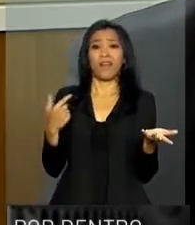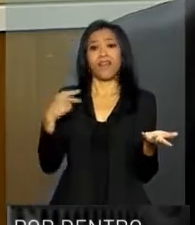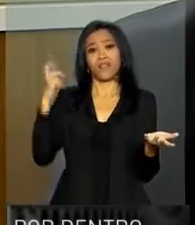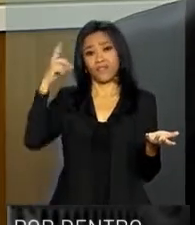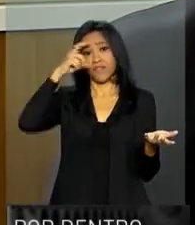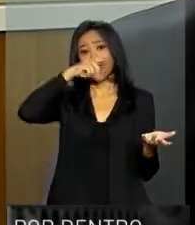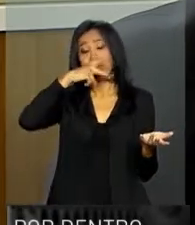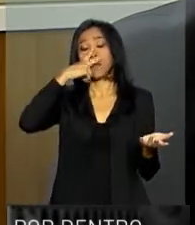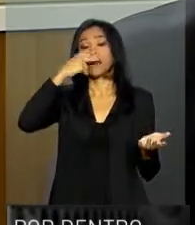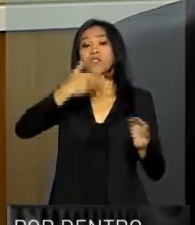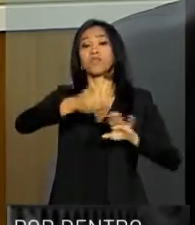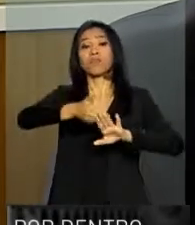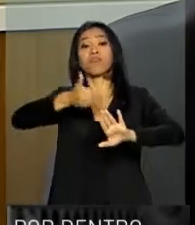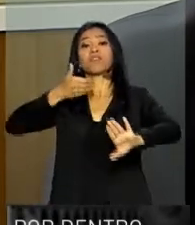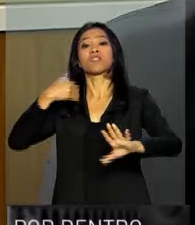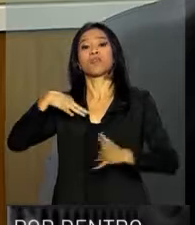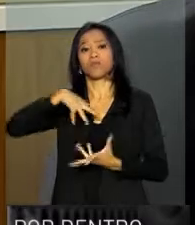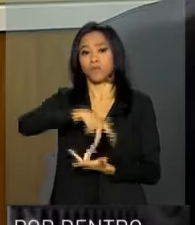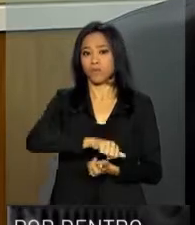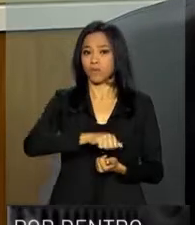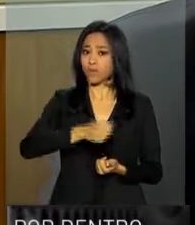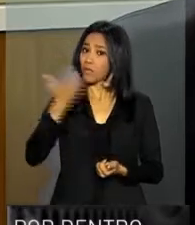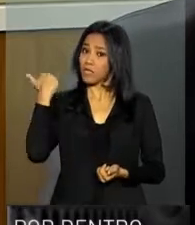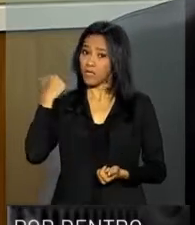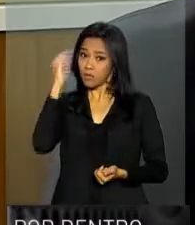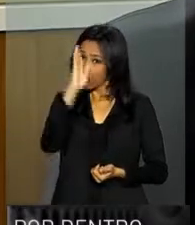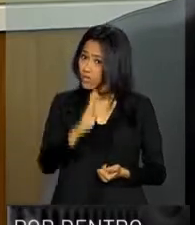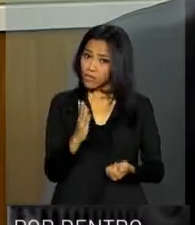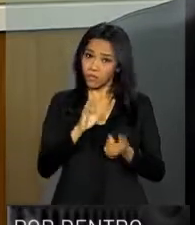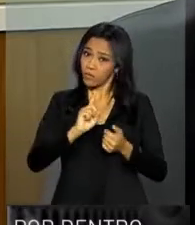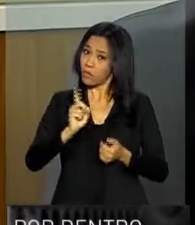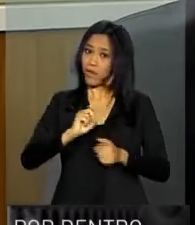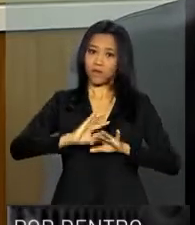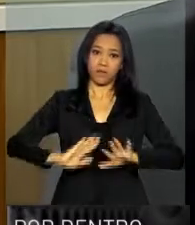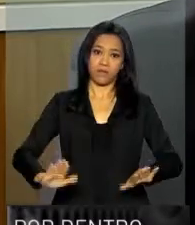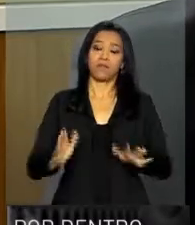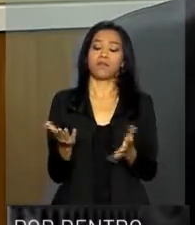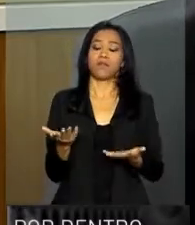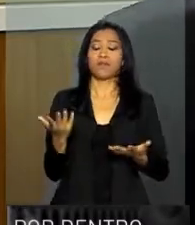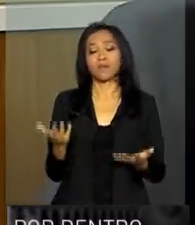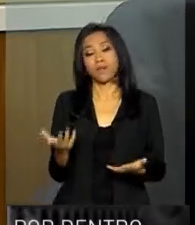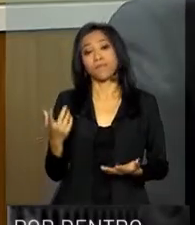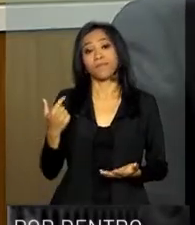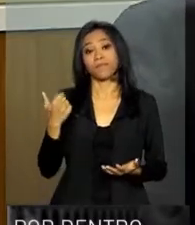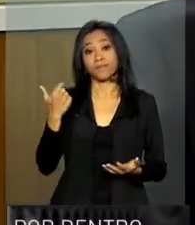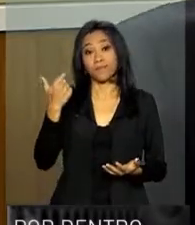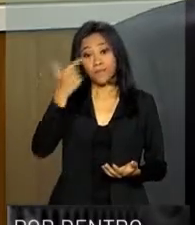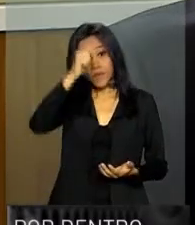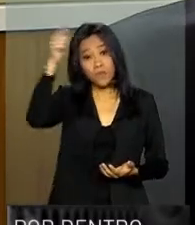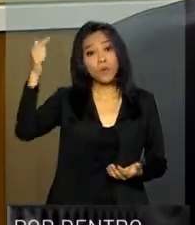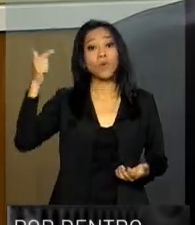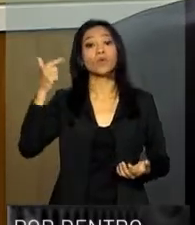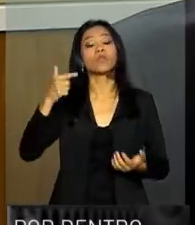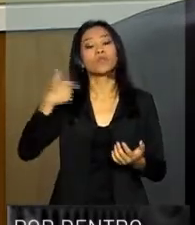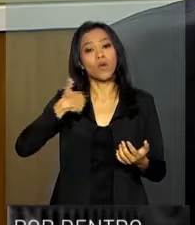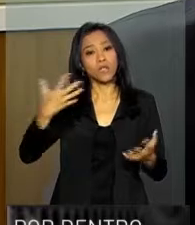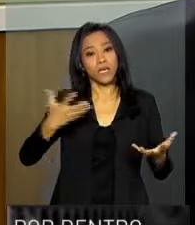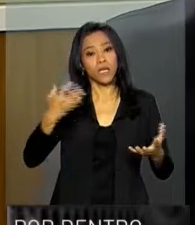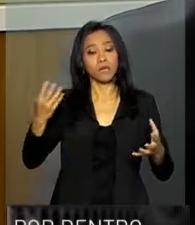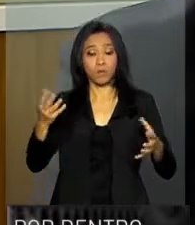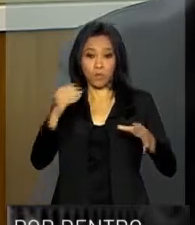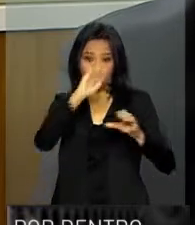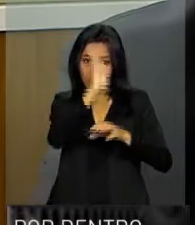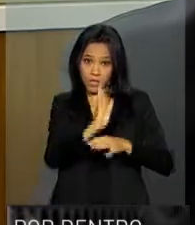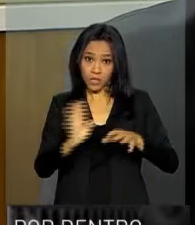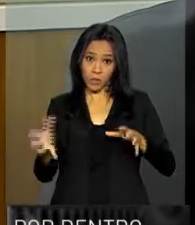mundo das idéias do resto do brasil não era assim então nós pagamos um preço com essa distância desde que os países da oecd nós queremos entrar no cd agora a abertura